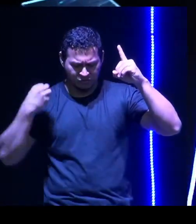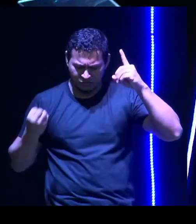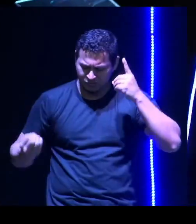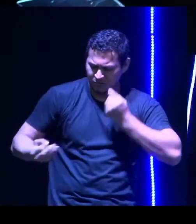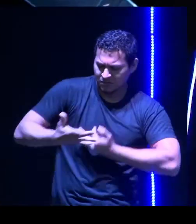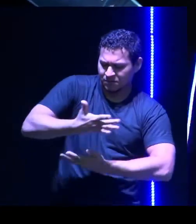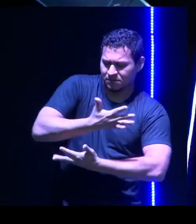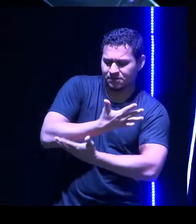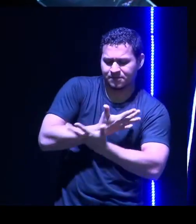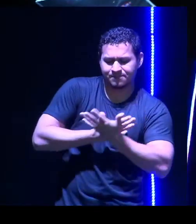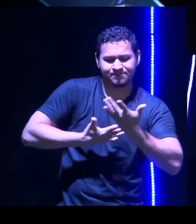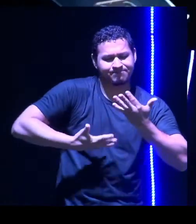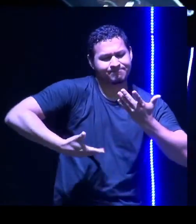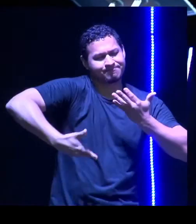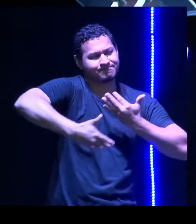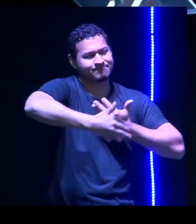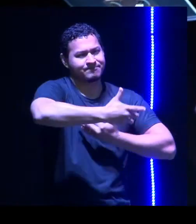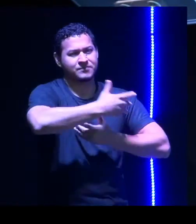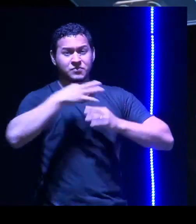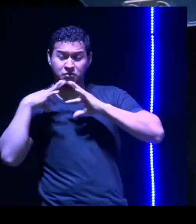fluindo sobre